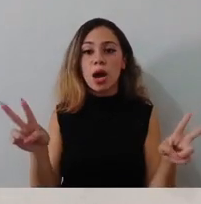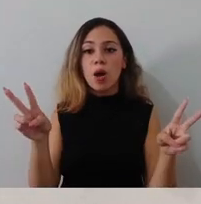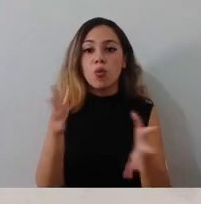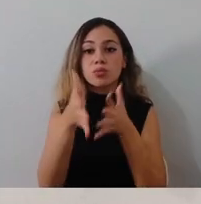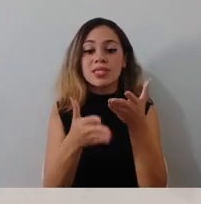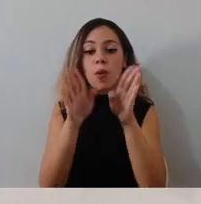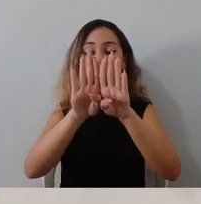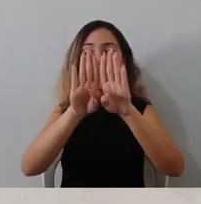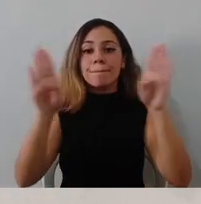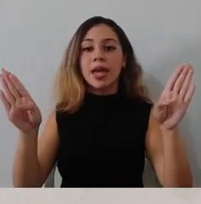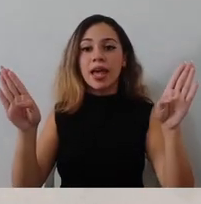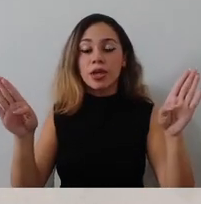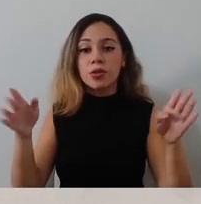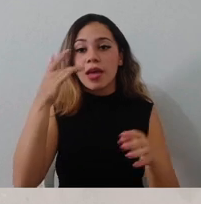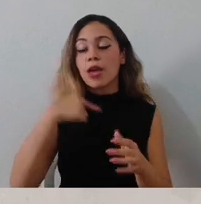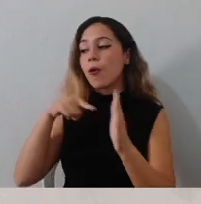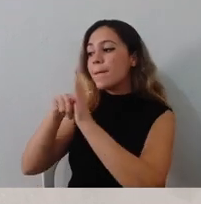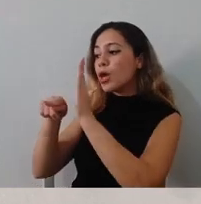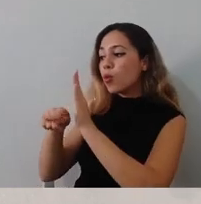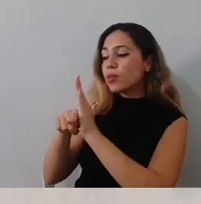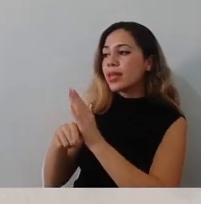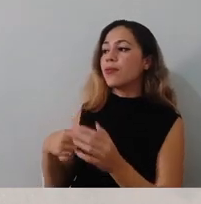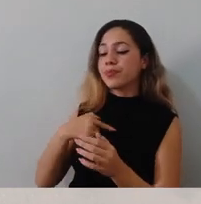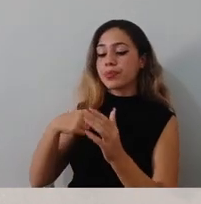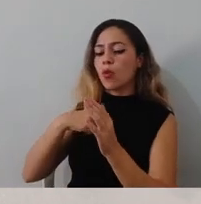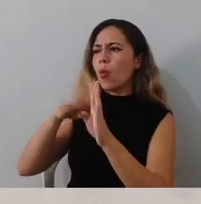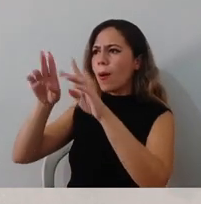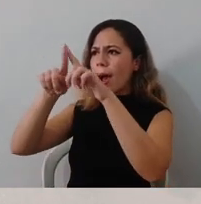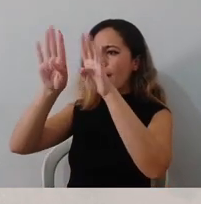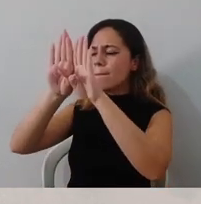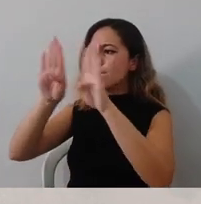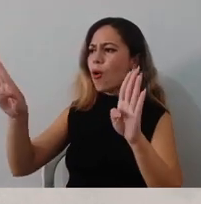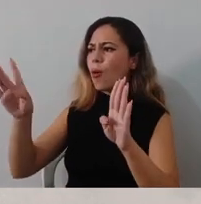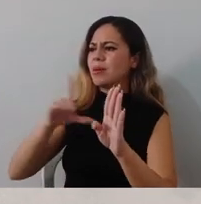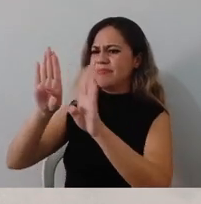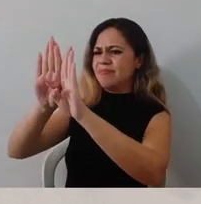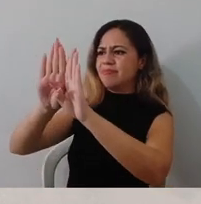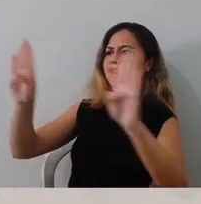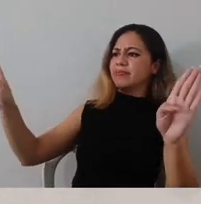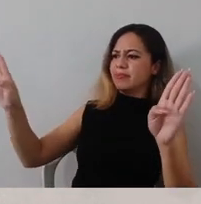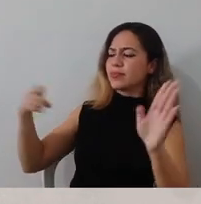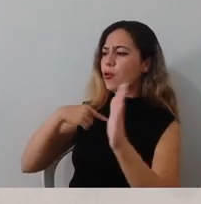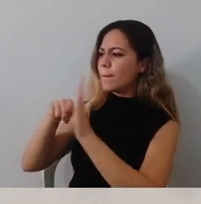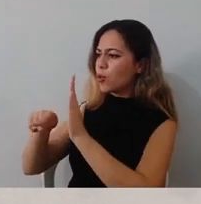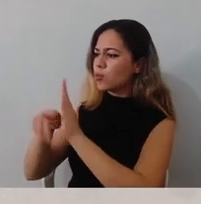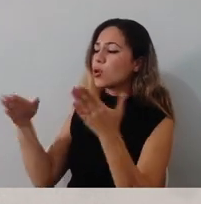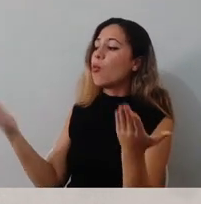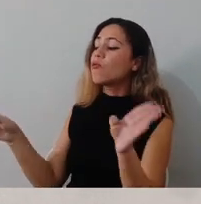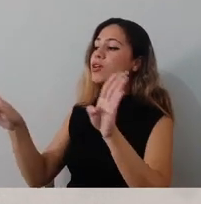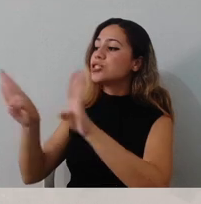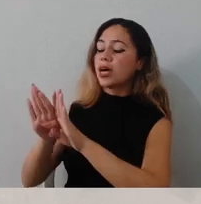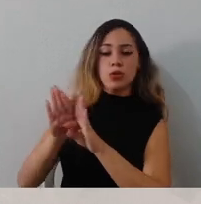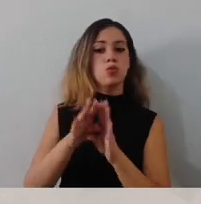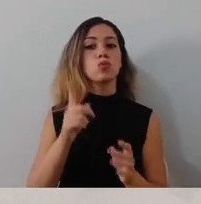aberto é assim. Aí eu perguntei para a pessoa surda, o portão estava aberto